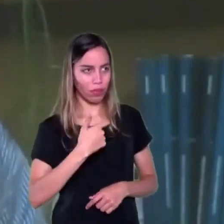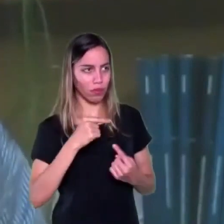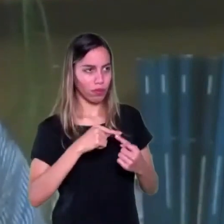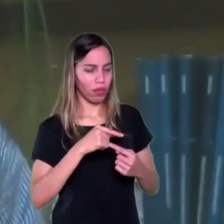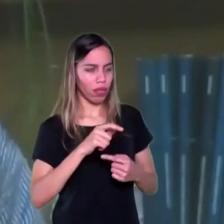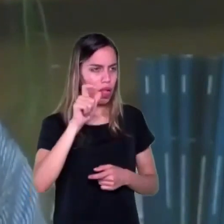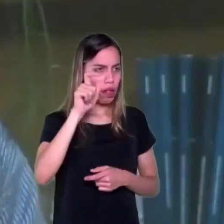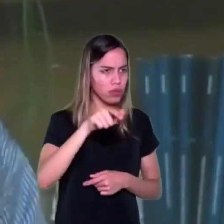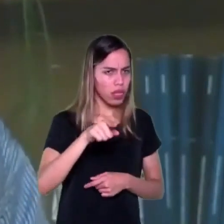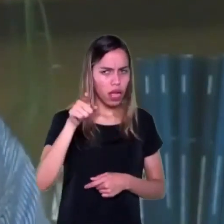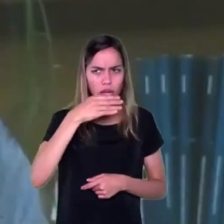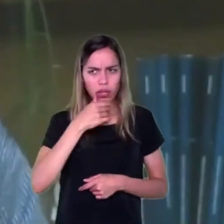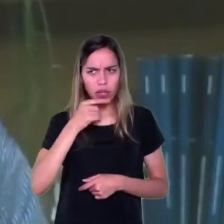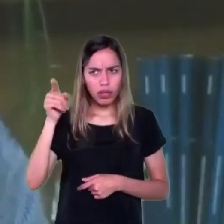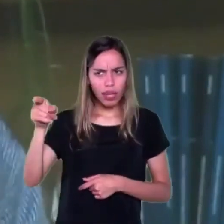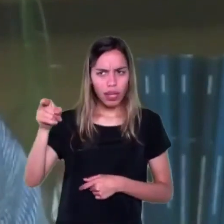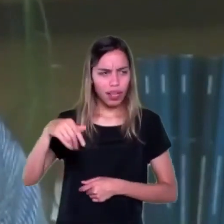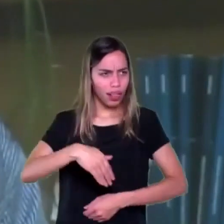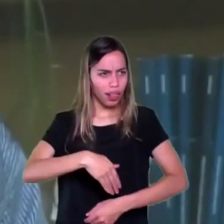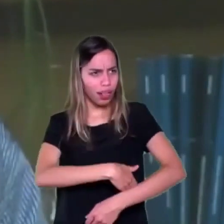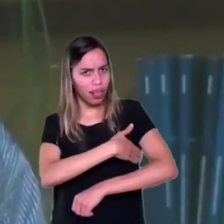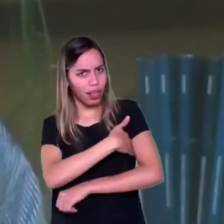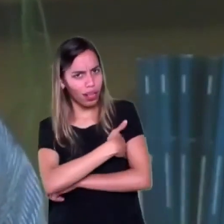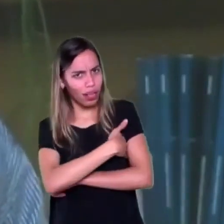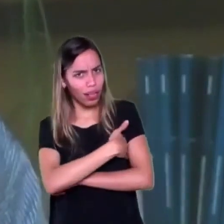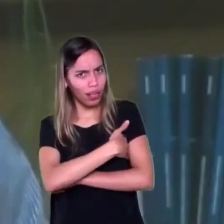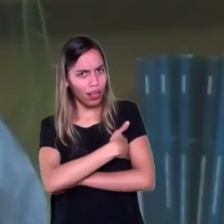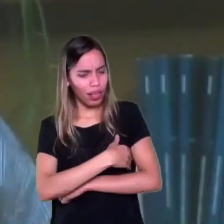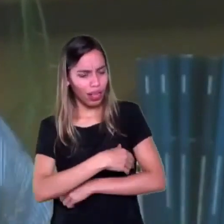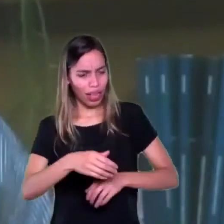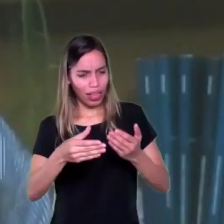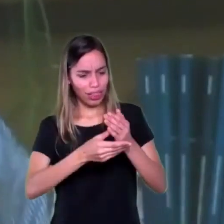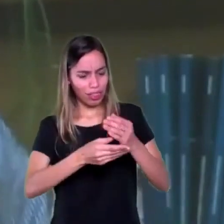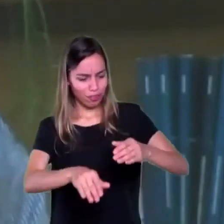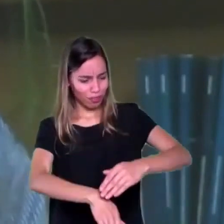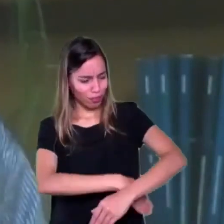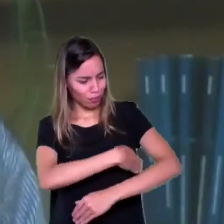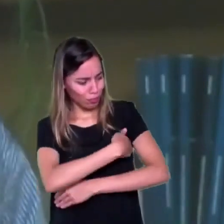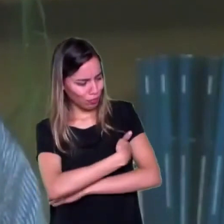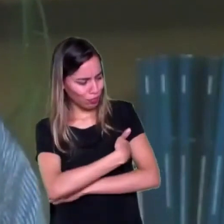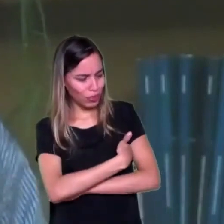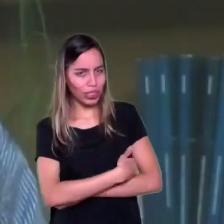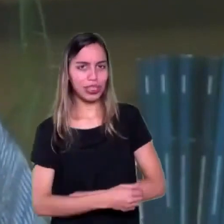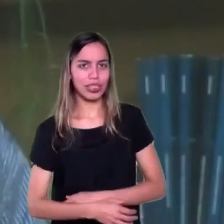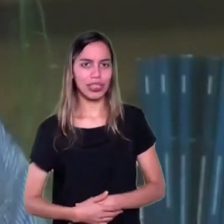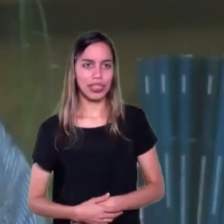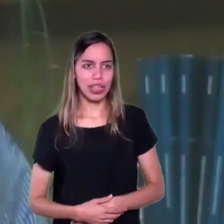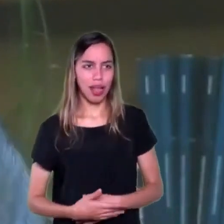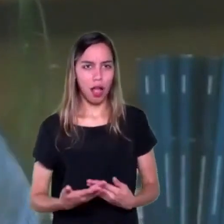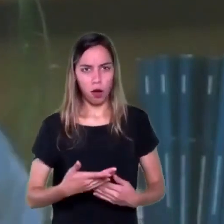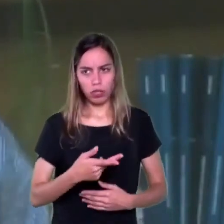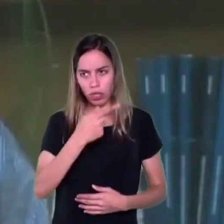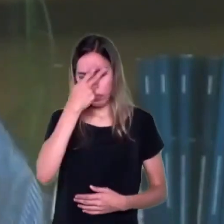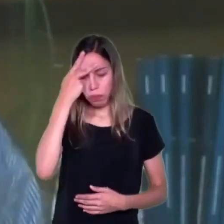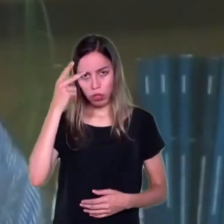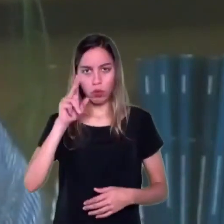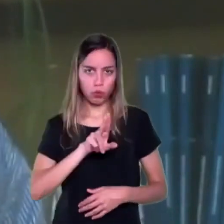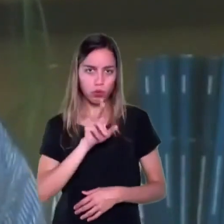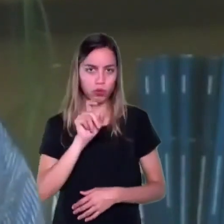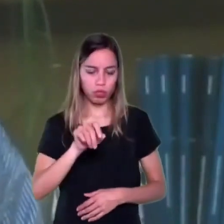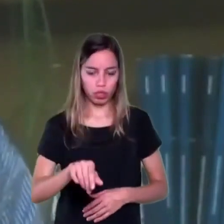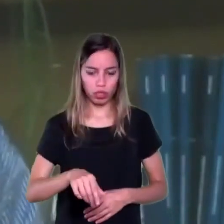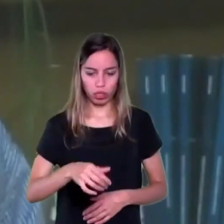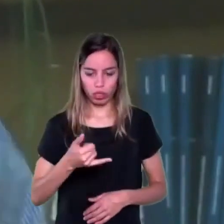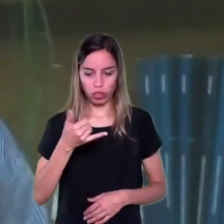sempre, algumas pessoas hoje, a maioria, né, carrega na mão o celular, eu carregava